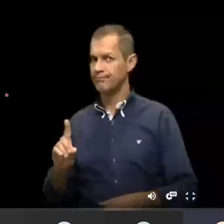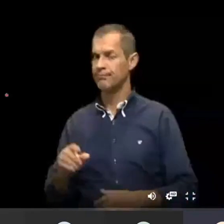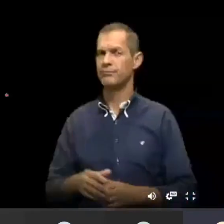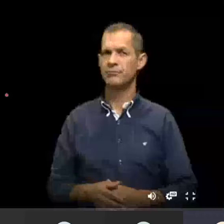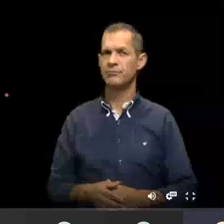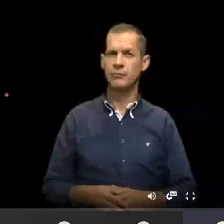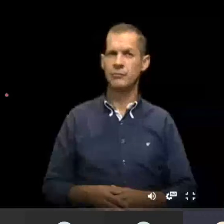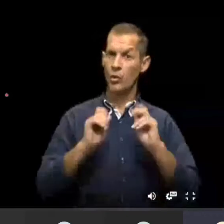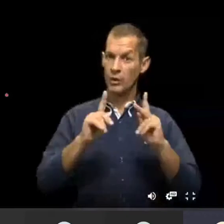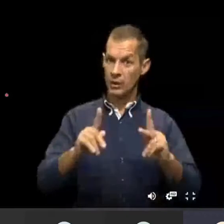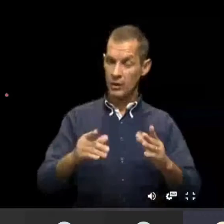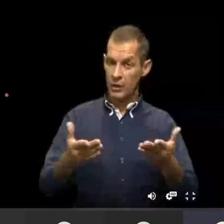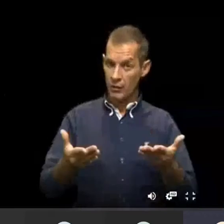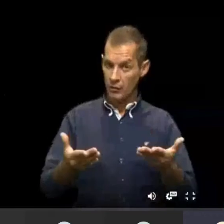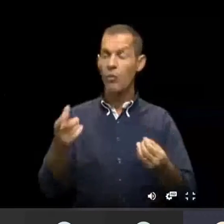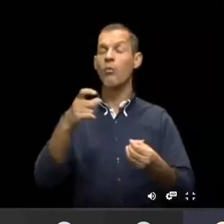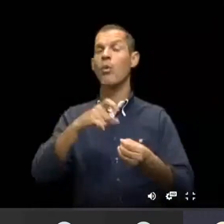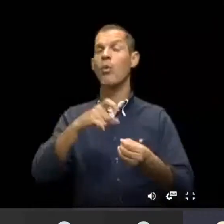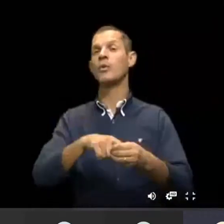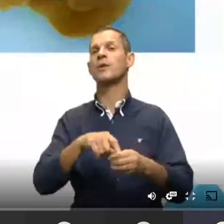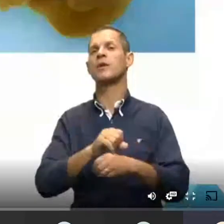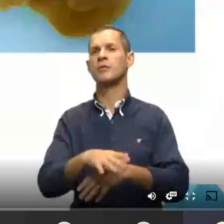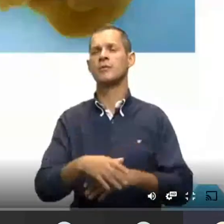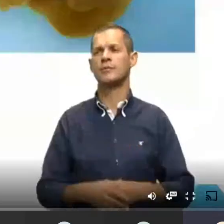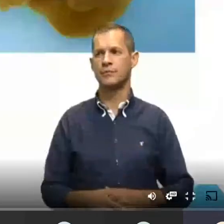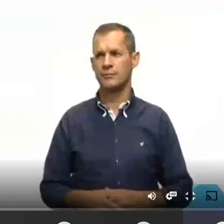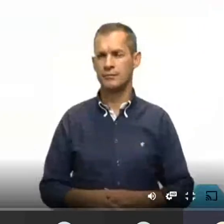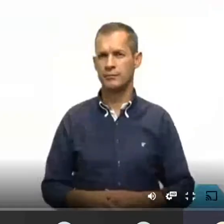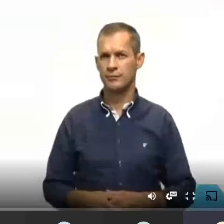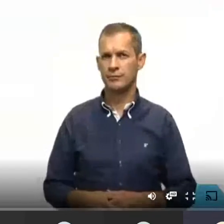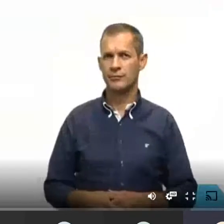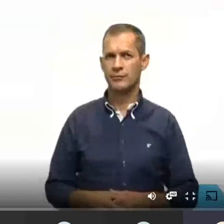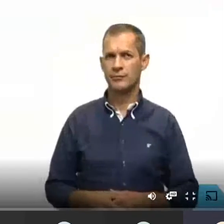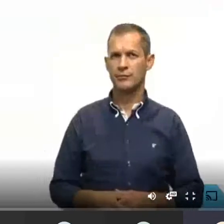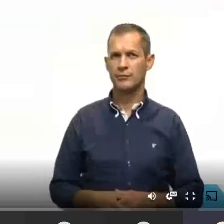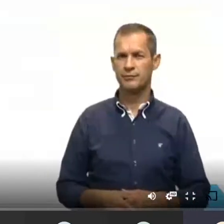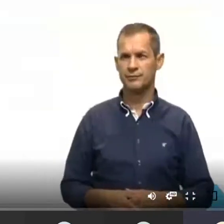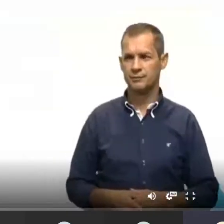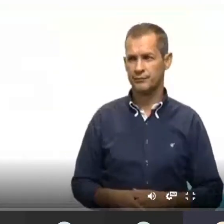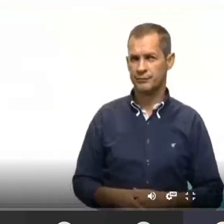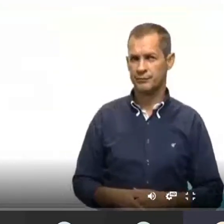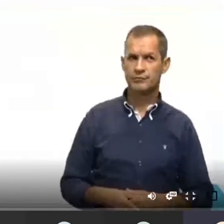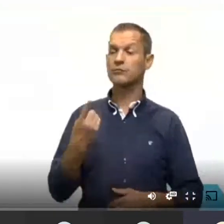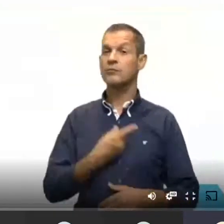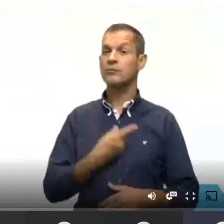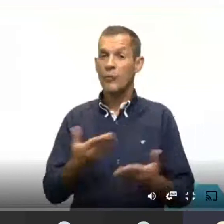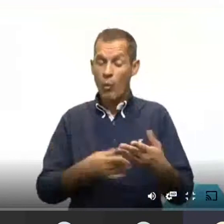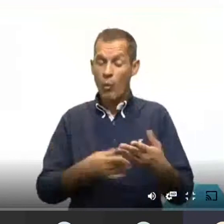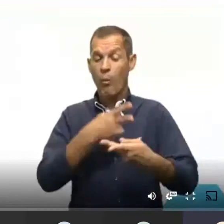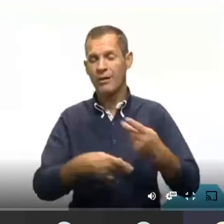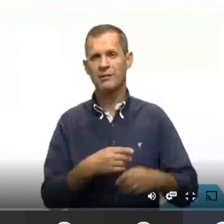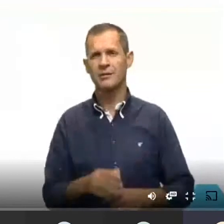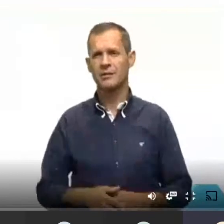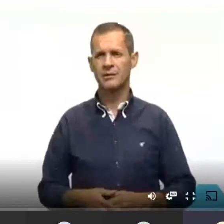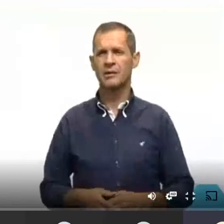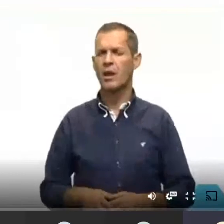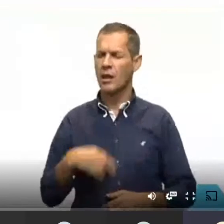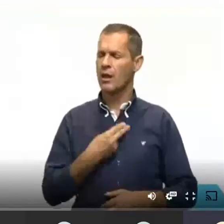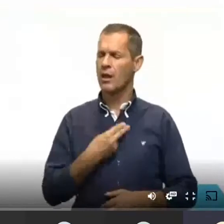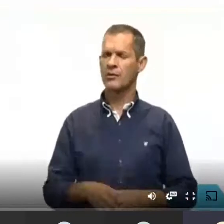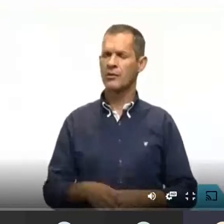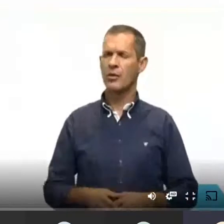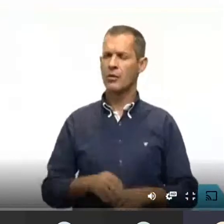direita. Ok? Então, dando continuidade, Vamos agora falar